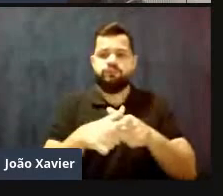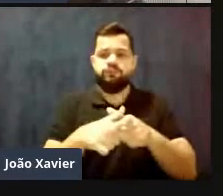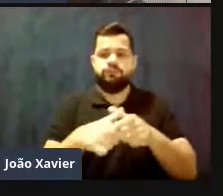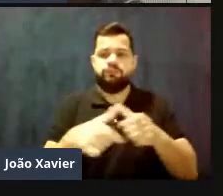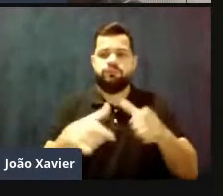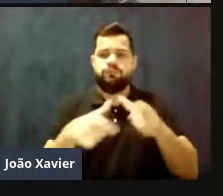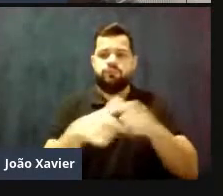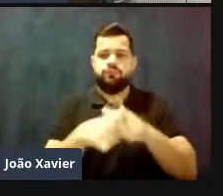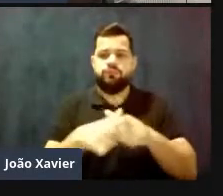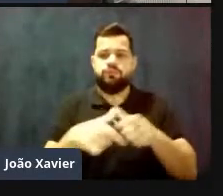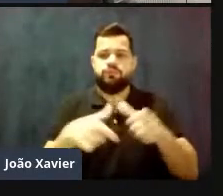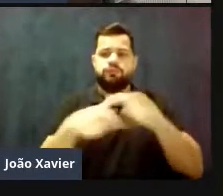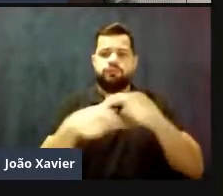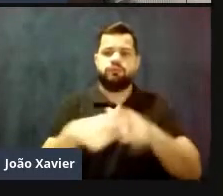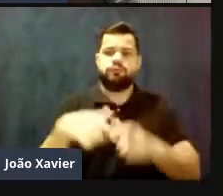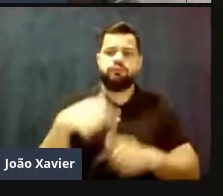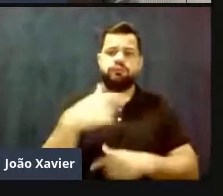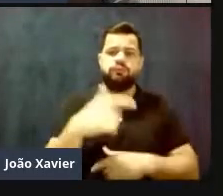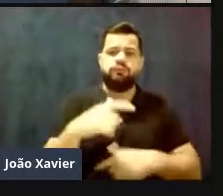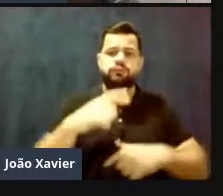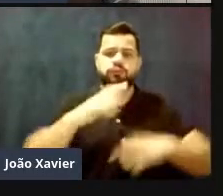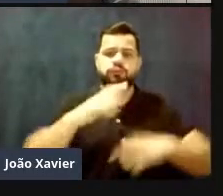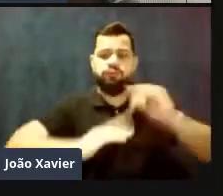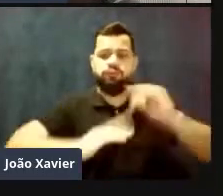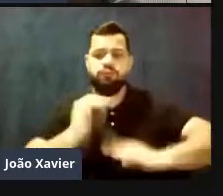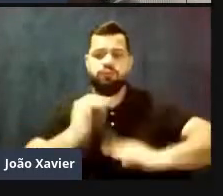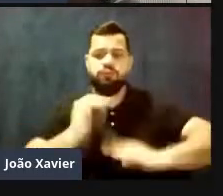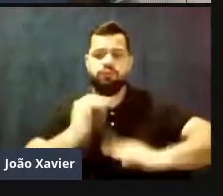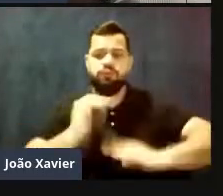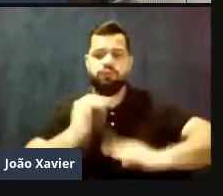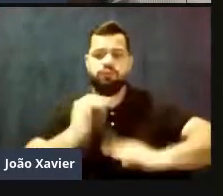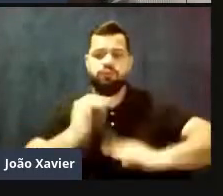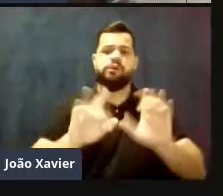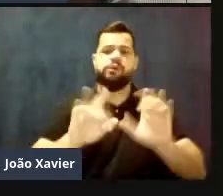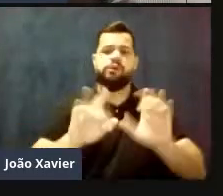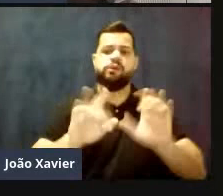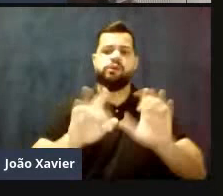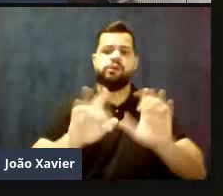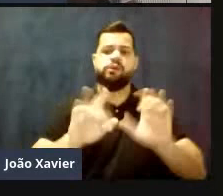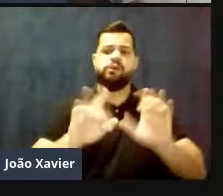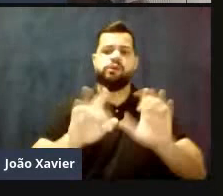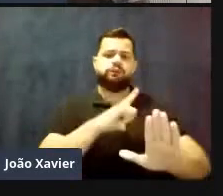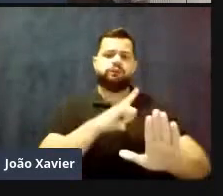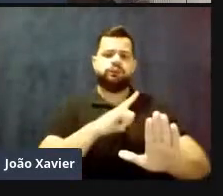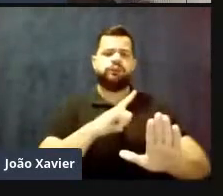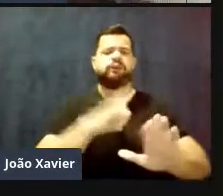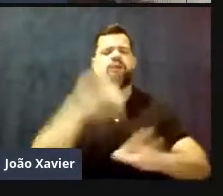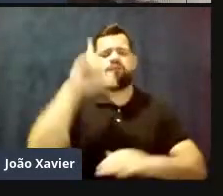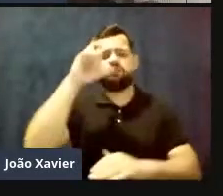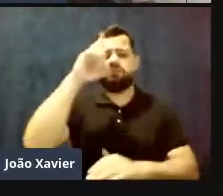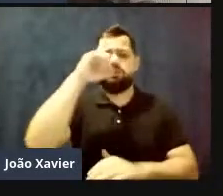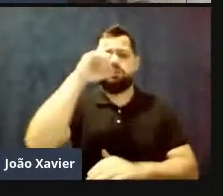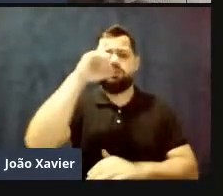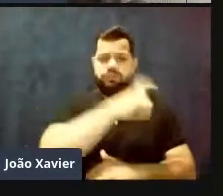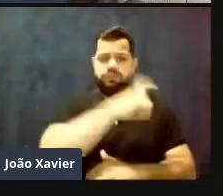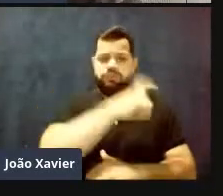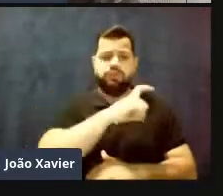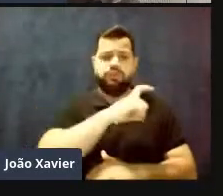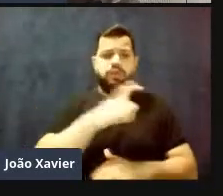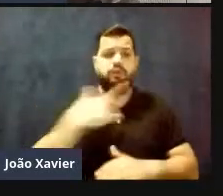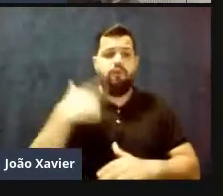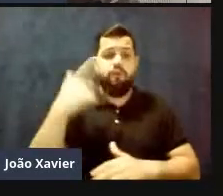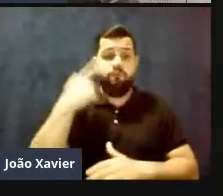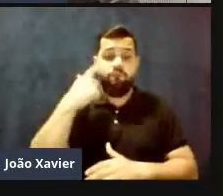profissionais, mas a gente sabe que se especializar na nossa região é complicado. Então, quando a gente se viu na realidade de precisar inaugurar uma UTI com 10